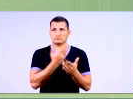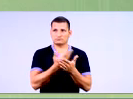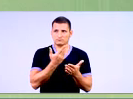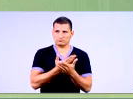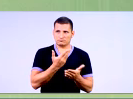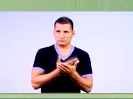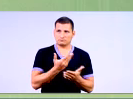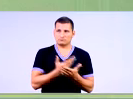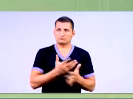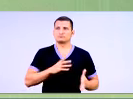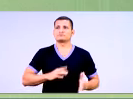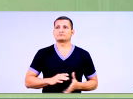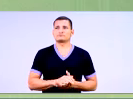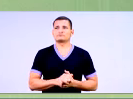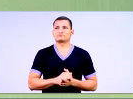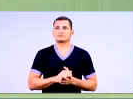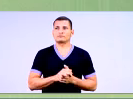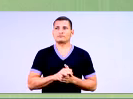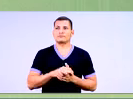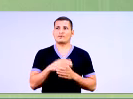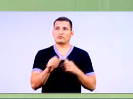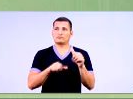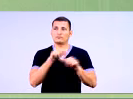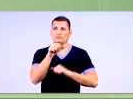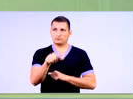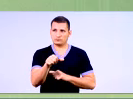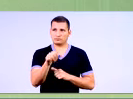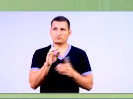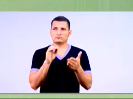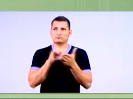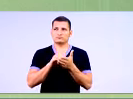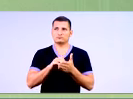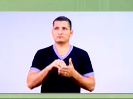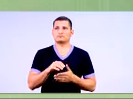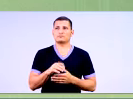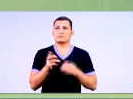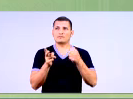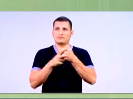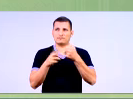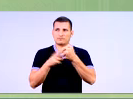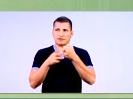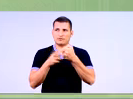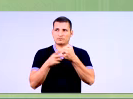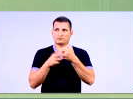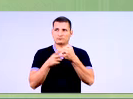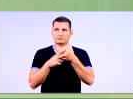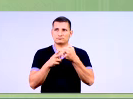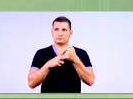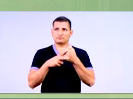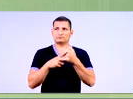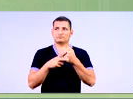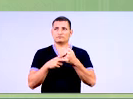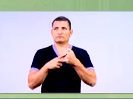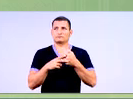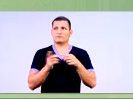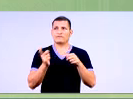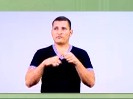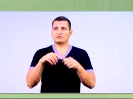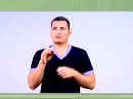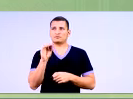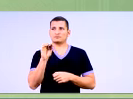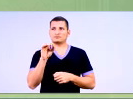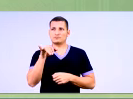no futuro, acrescentamos o auxiliar will e o verbo study volta ao normal. They will study